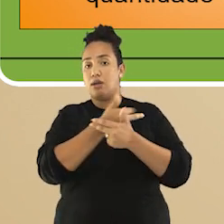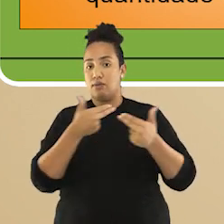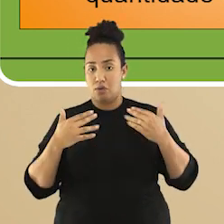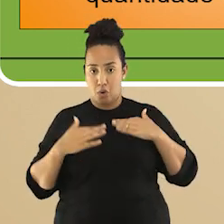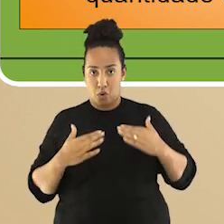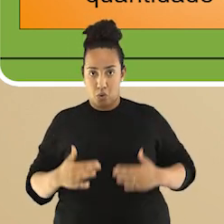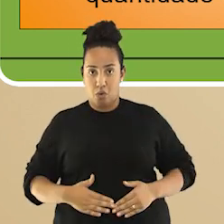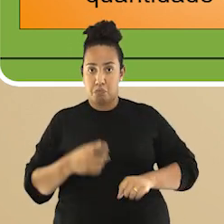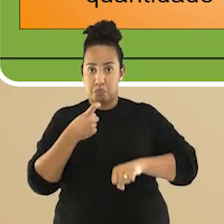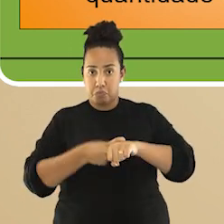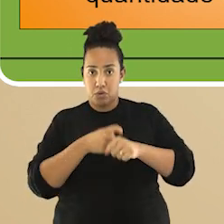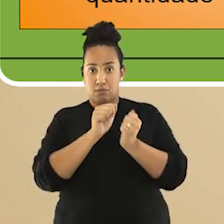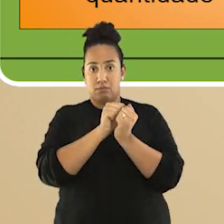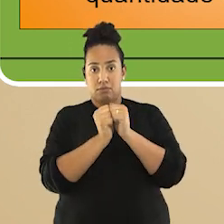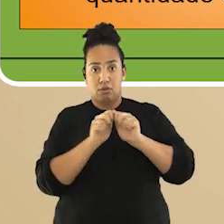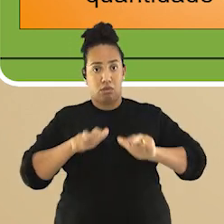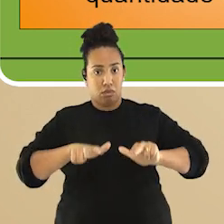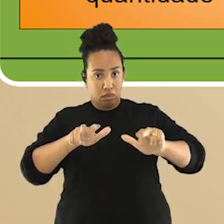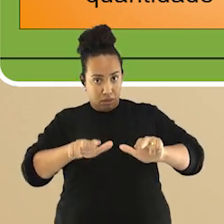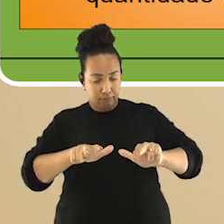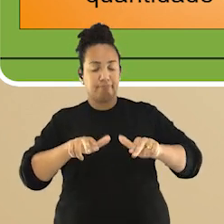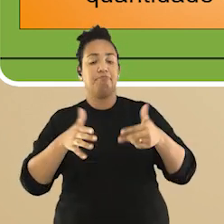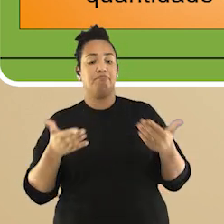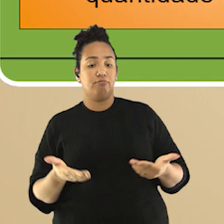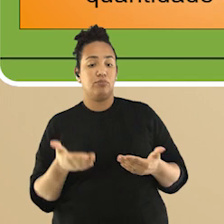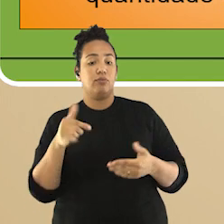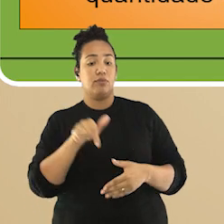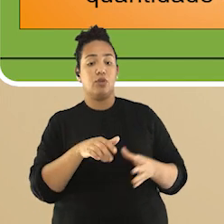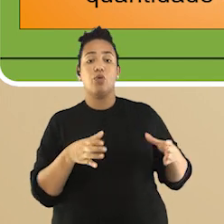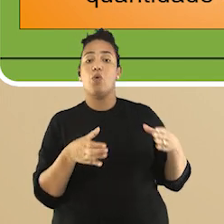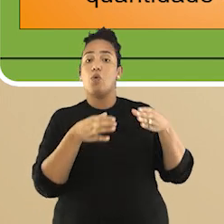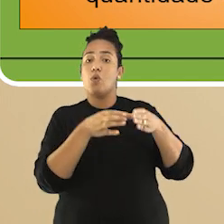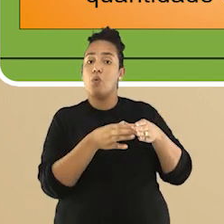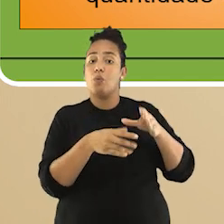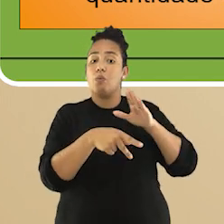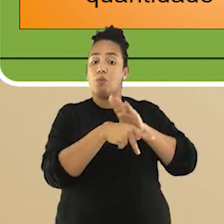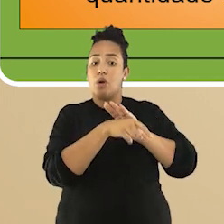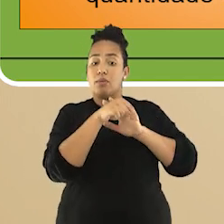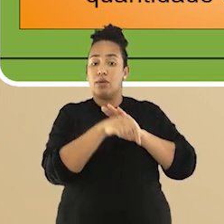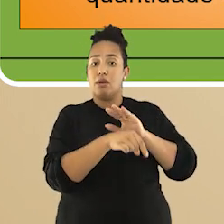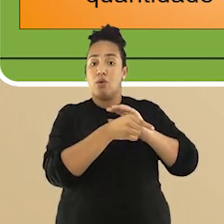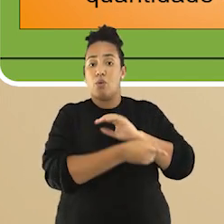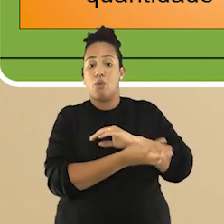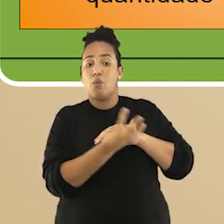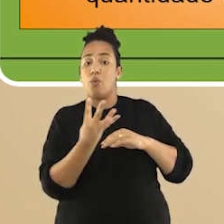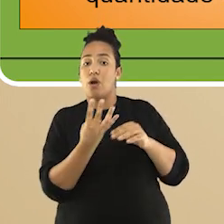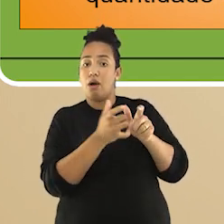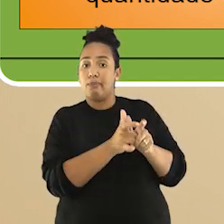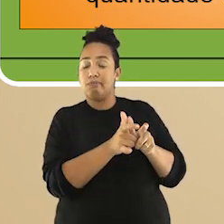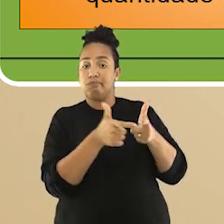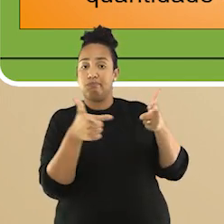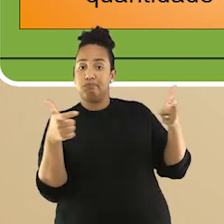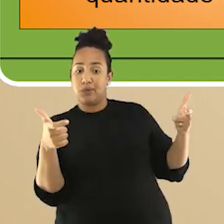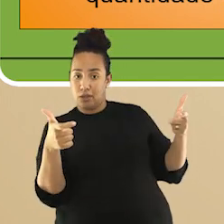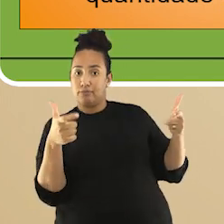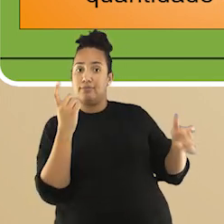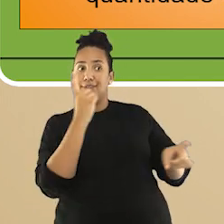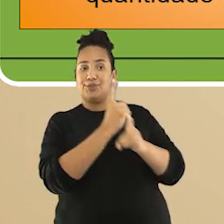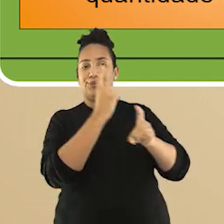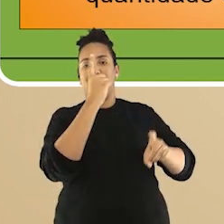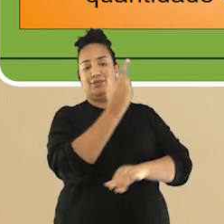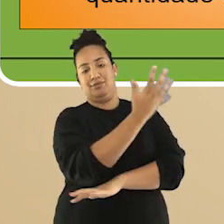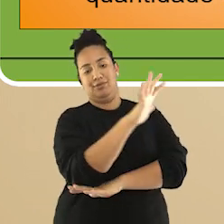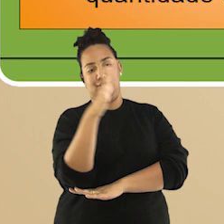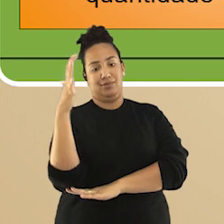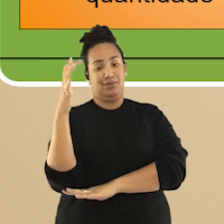grupos existentes, dos quais falaremos em outra oportunidade, tá? Os artrópodes existem em maior quantidade na natureza. São mais de 900